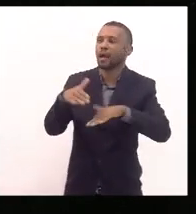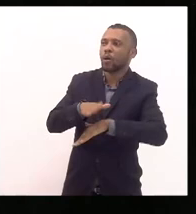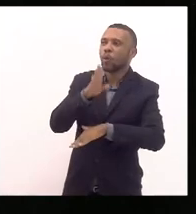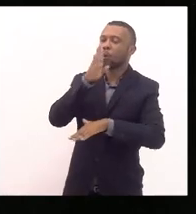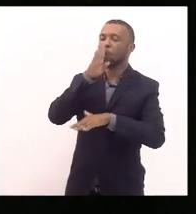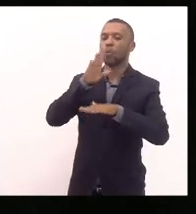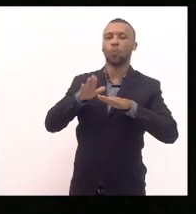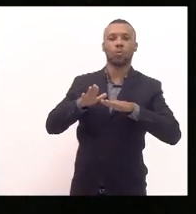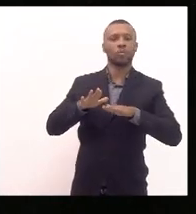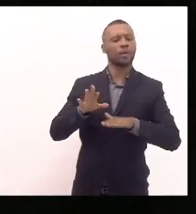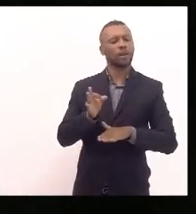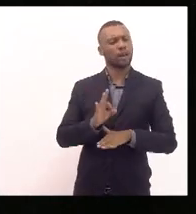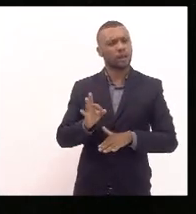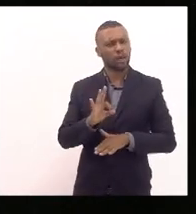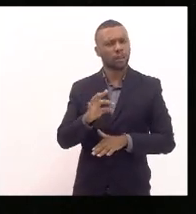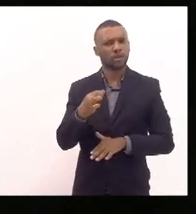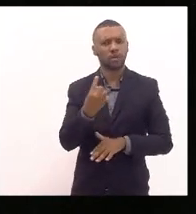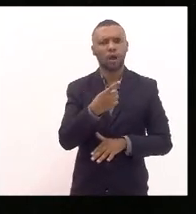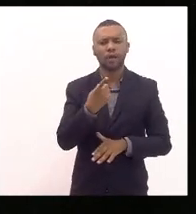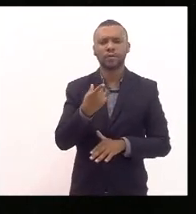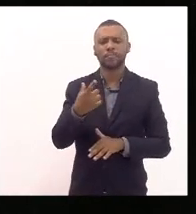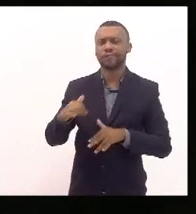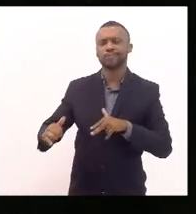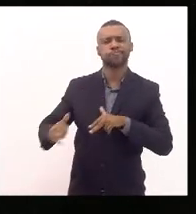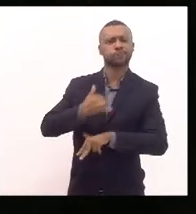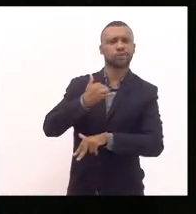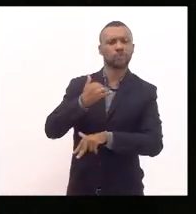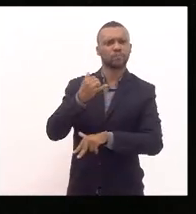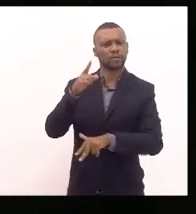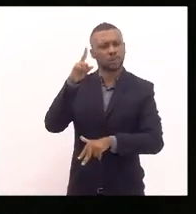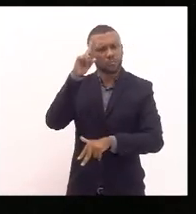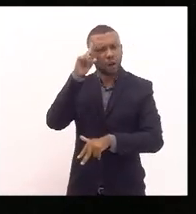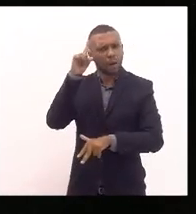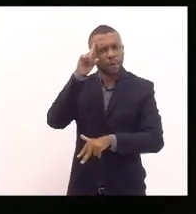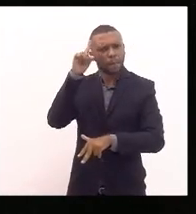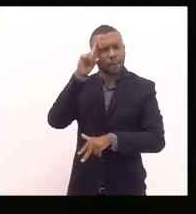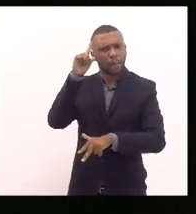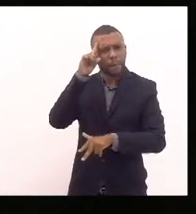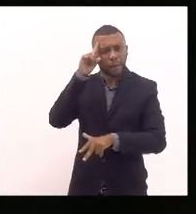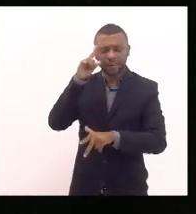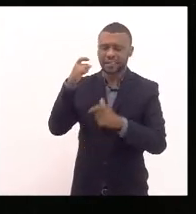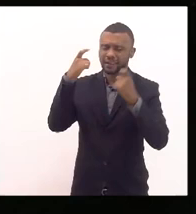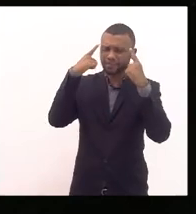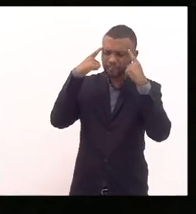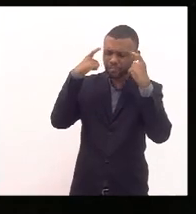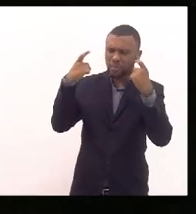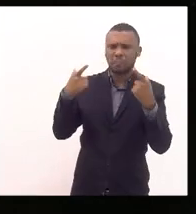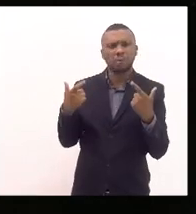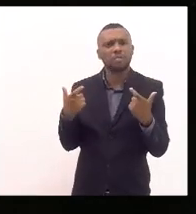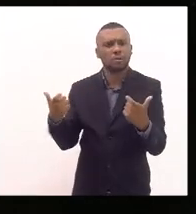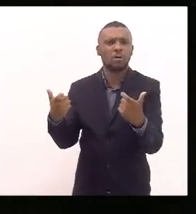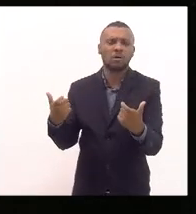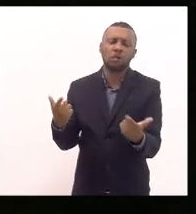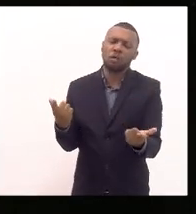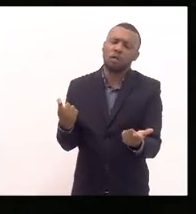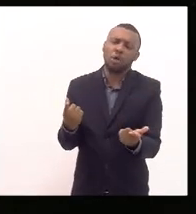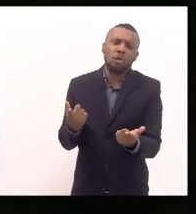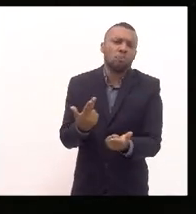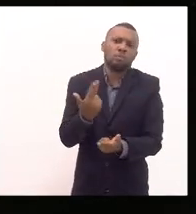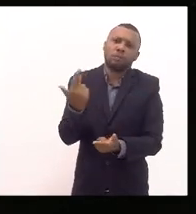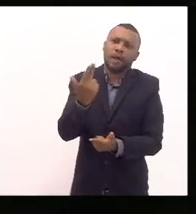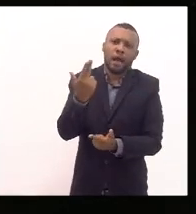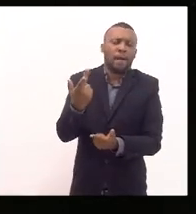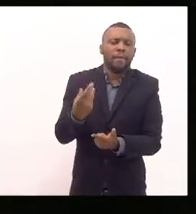É nós que somos vítimas cotidianas dessa violência nós não podemos mais conviver